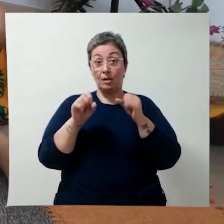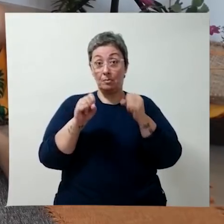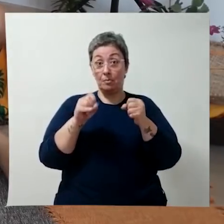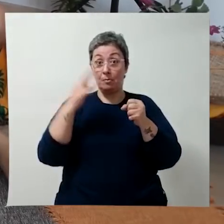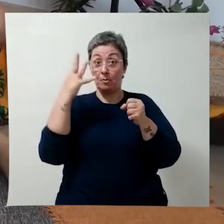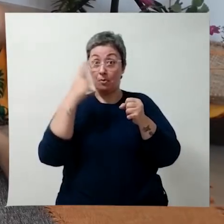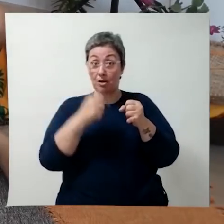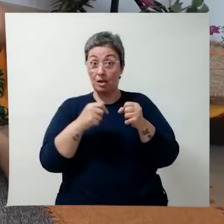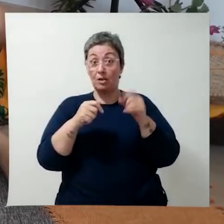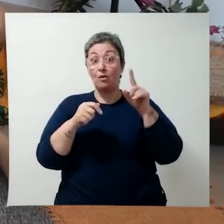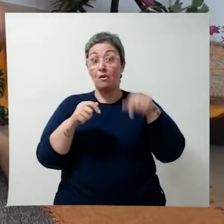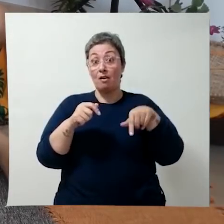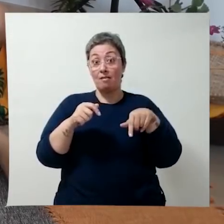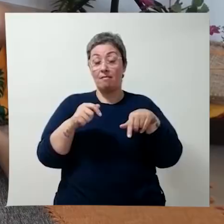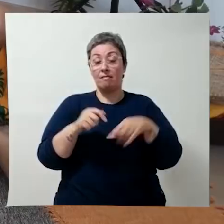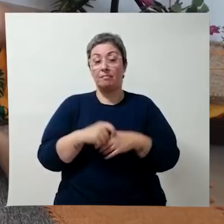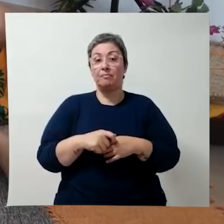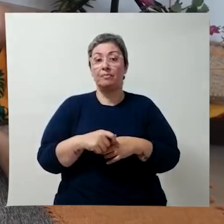bonito,